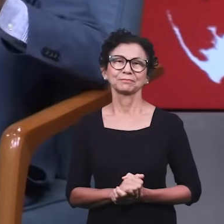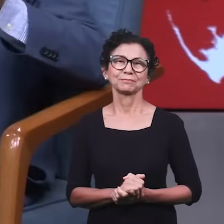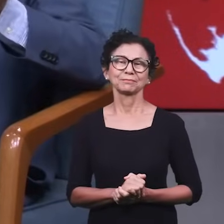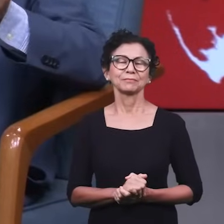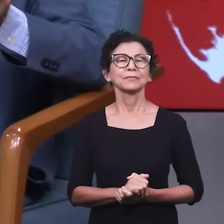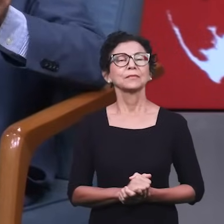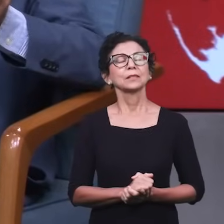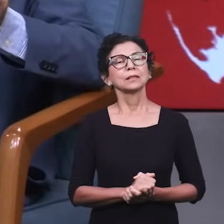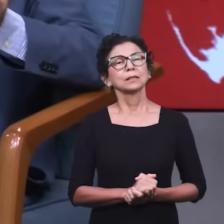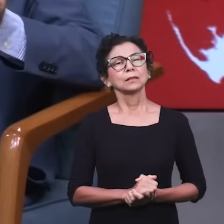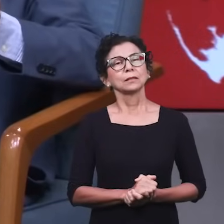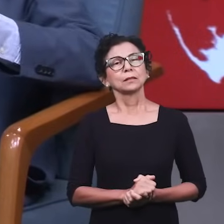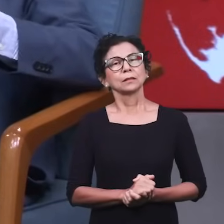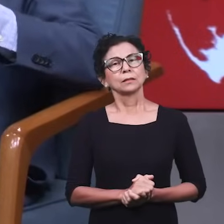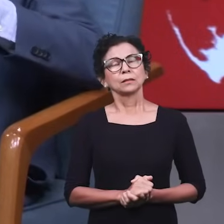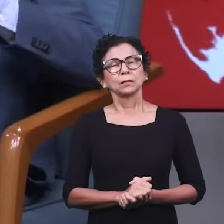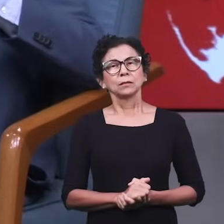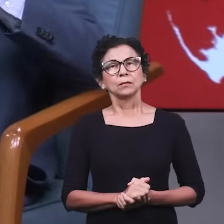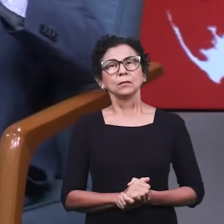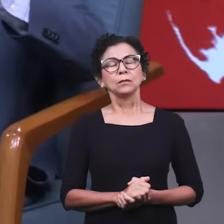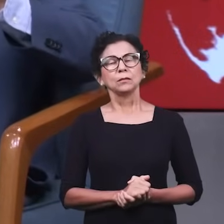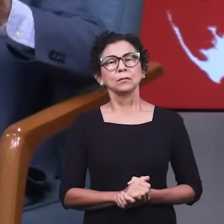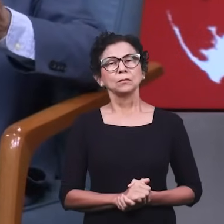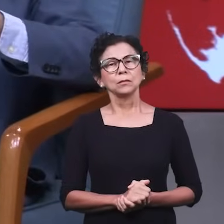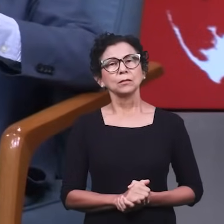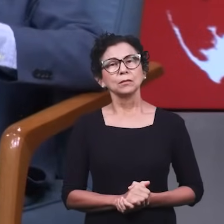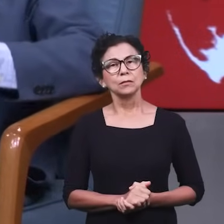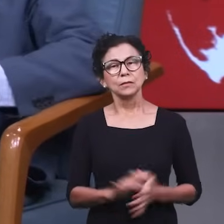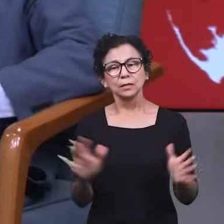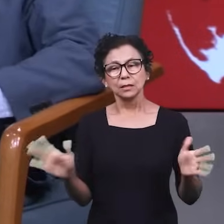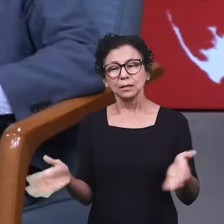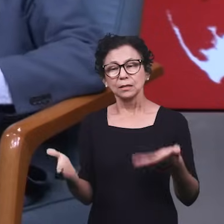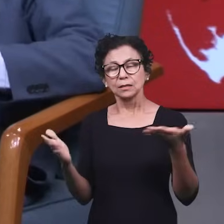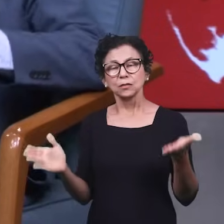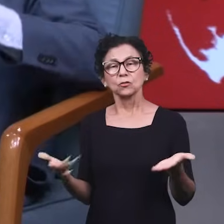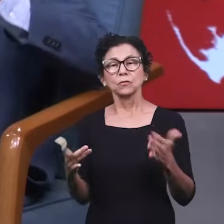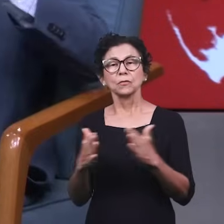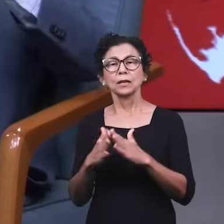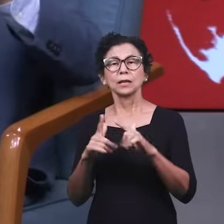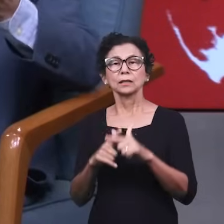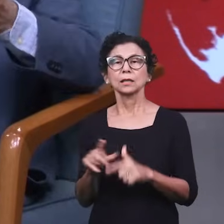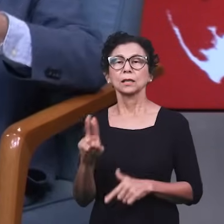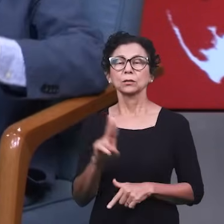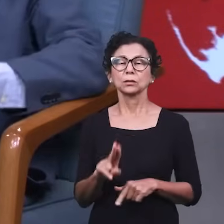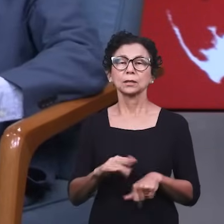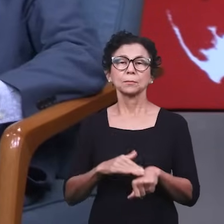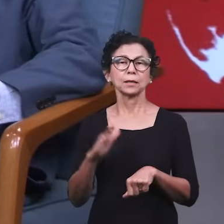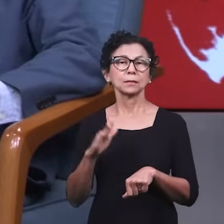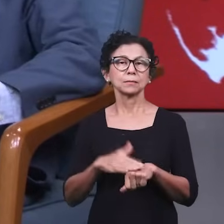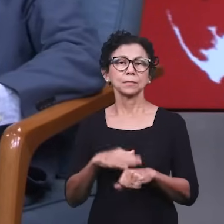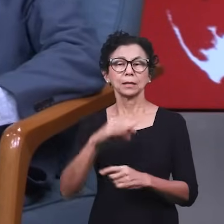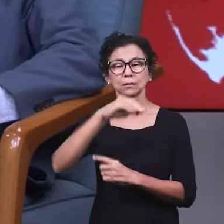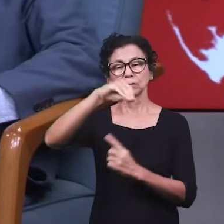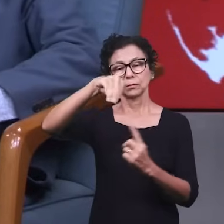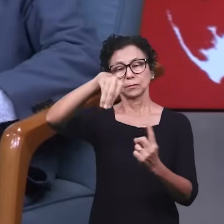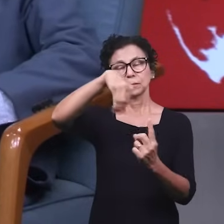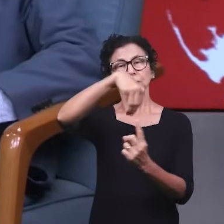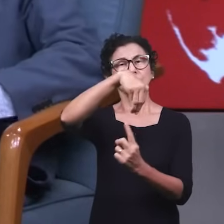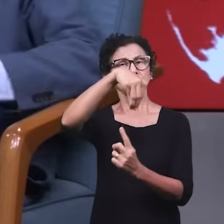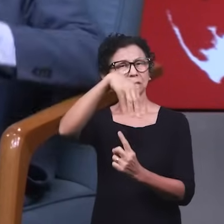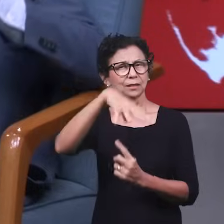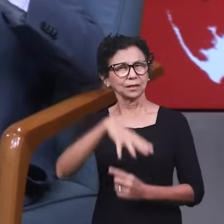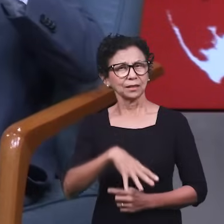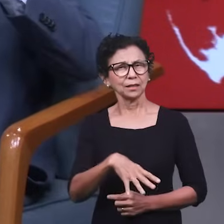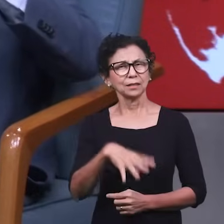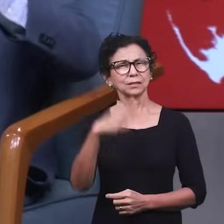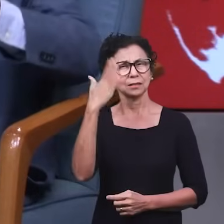Nós vamos levar as igrejas a buscar mais, a usar mais os recursos da graça.